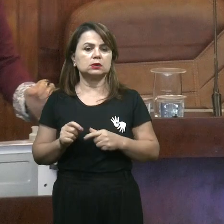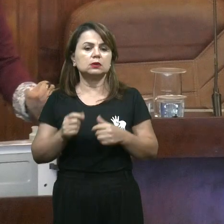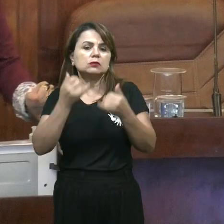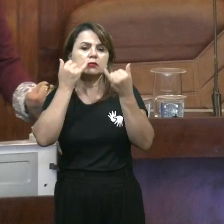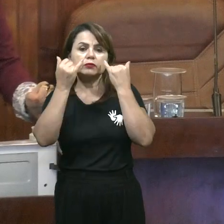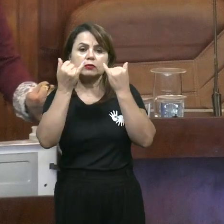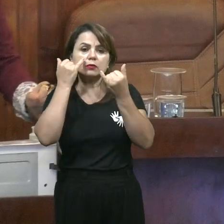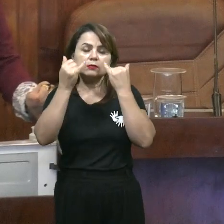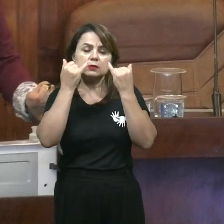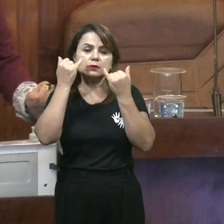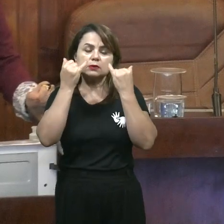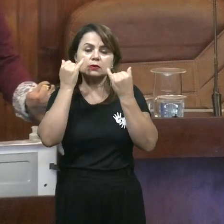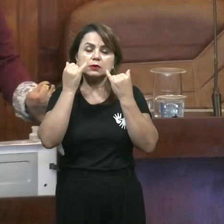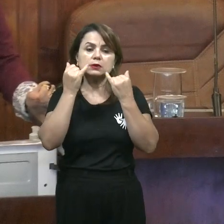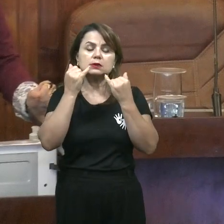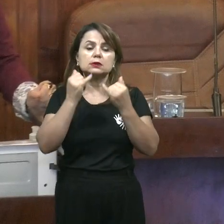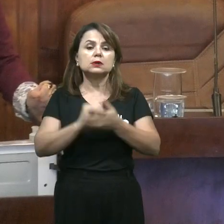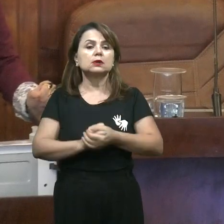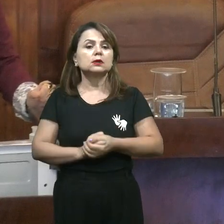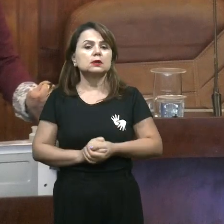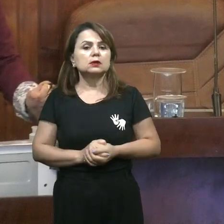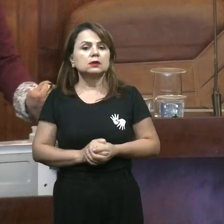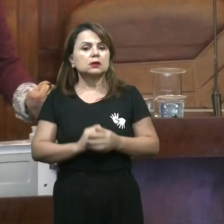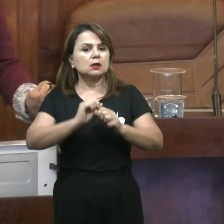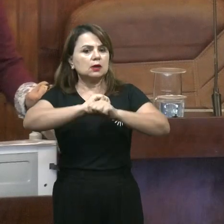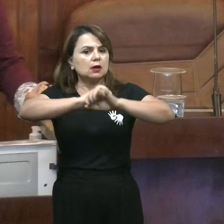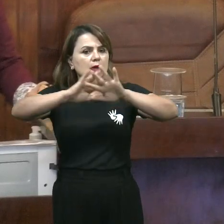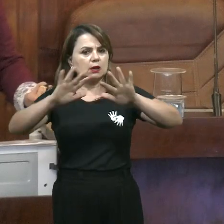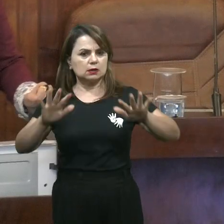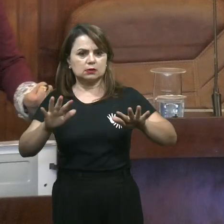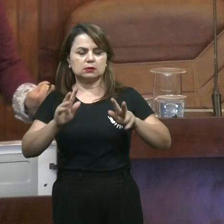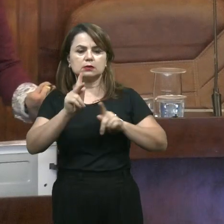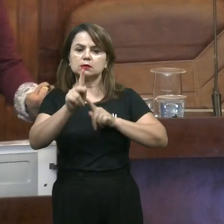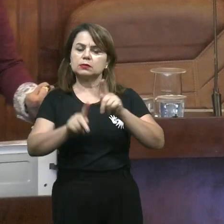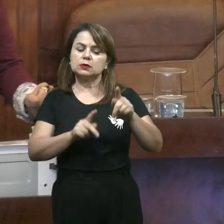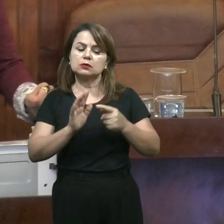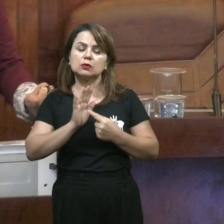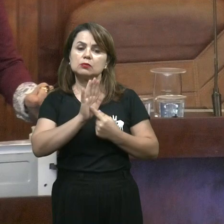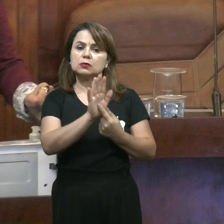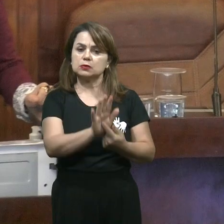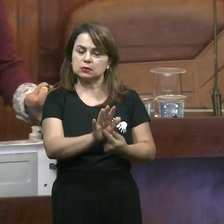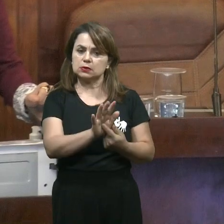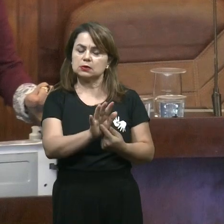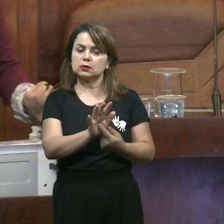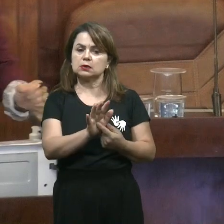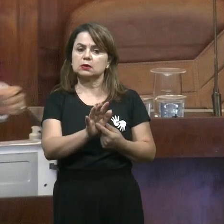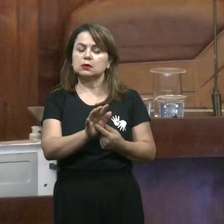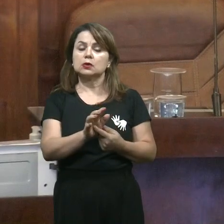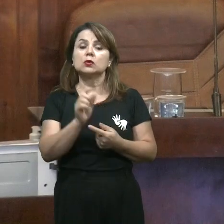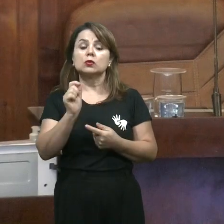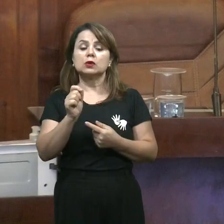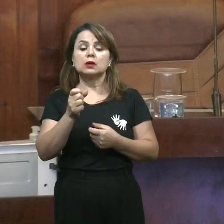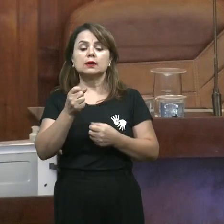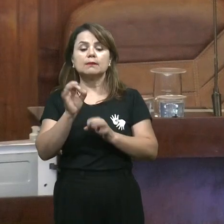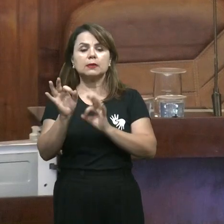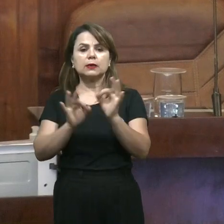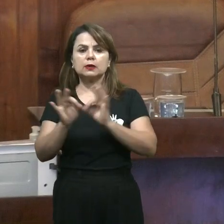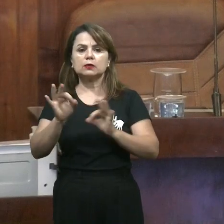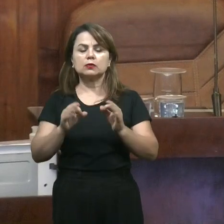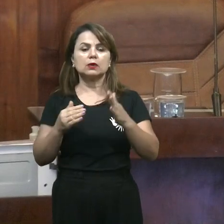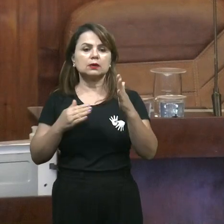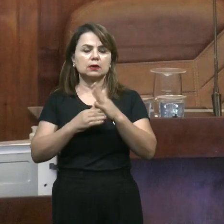informações precisas e claras à população sobre melhoria solicitada até dezembro de